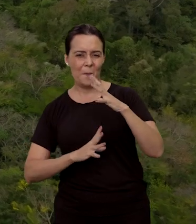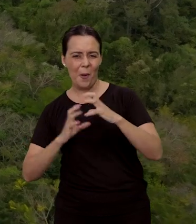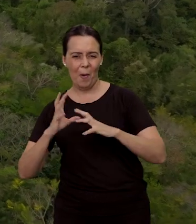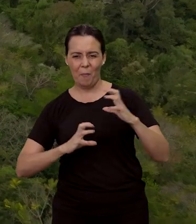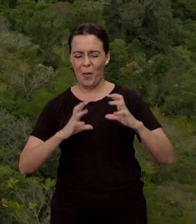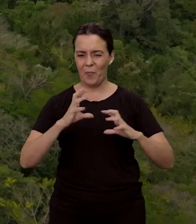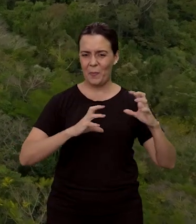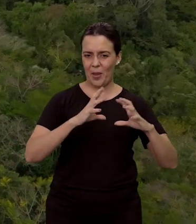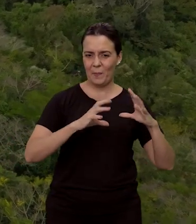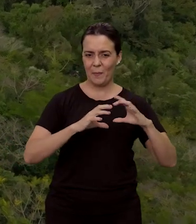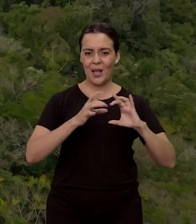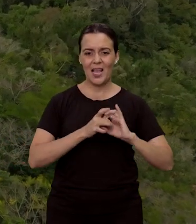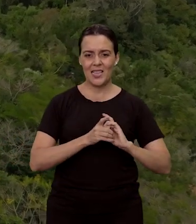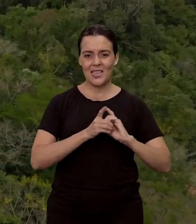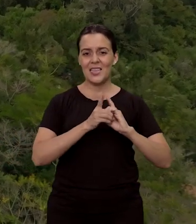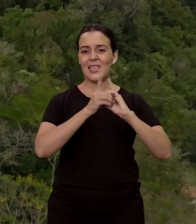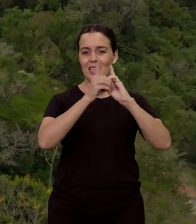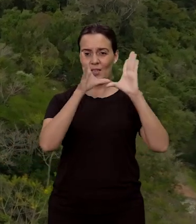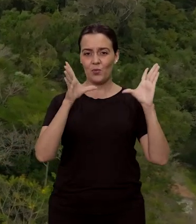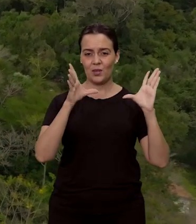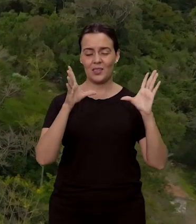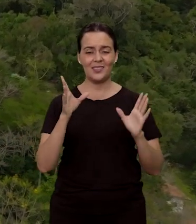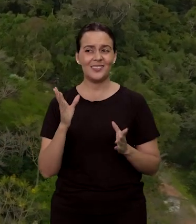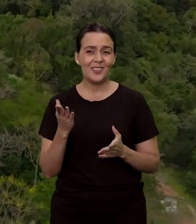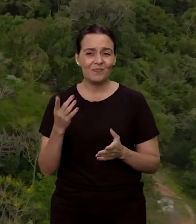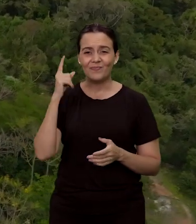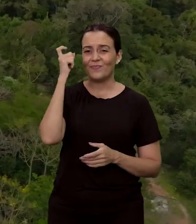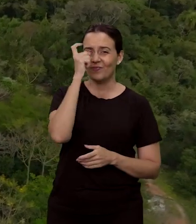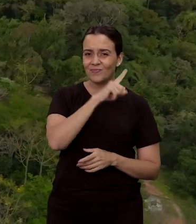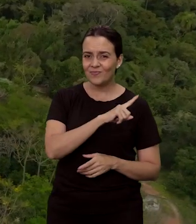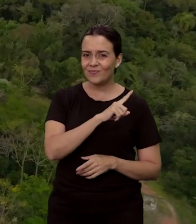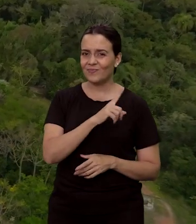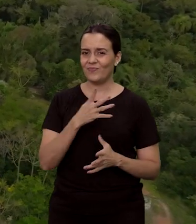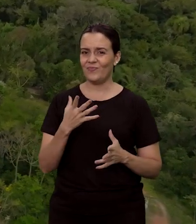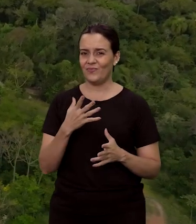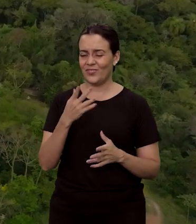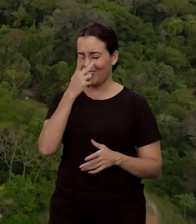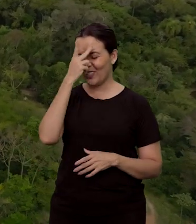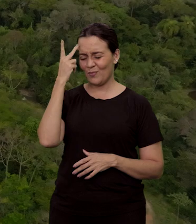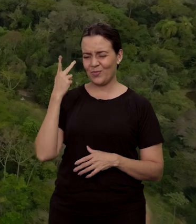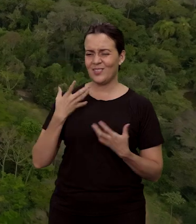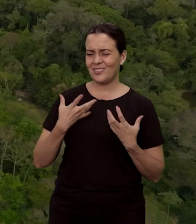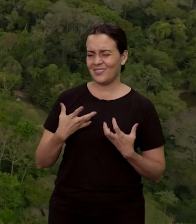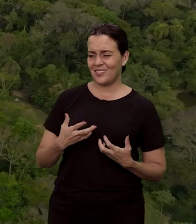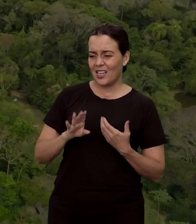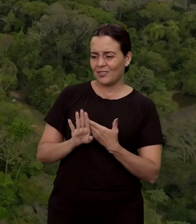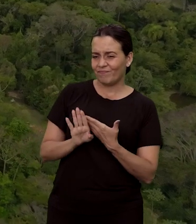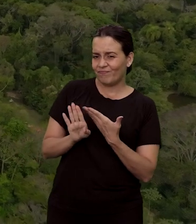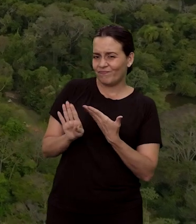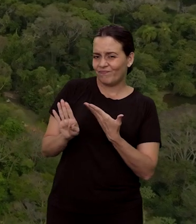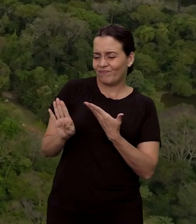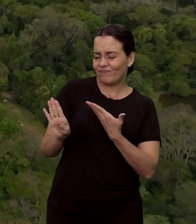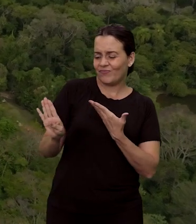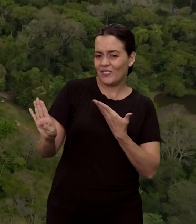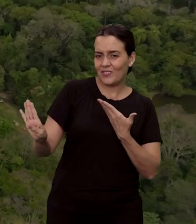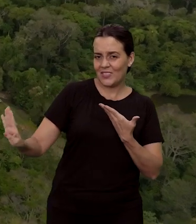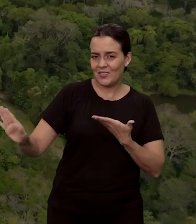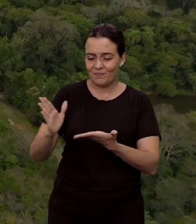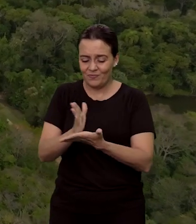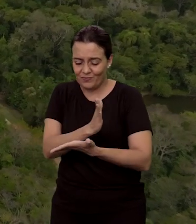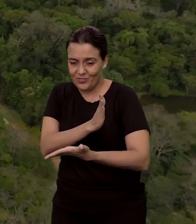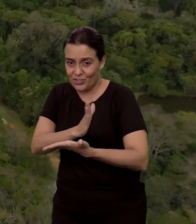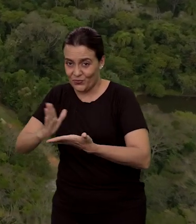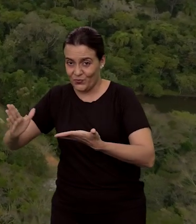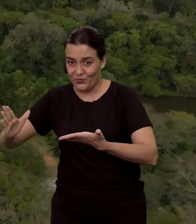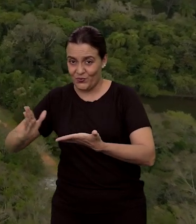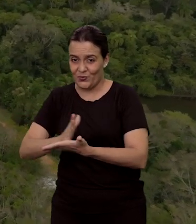cenário que gera mais ruído e afasta as pessoas, de um certo modo, né? Divide as